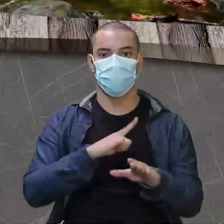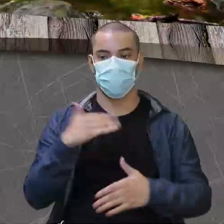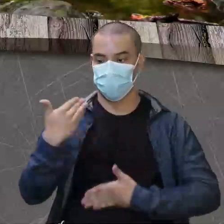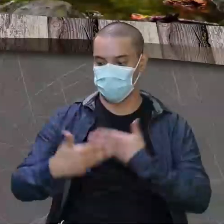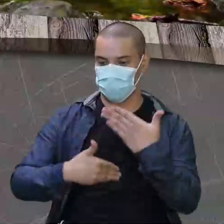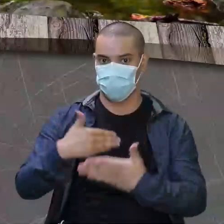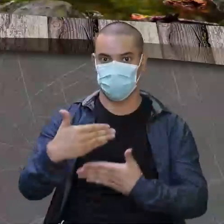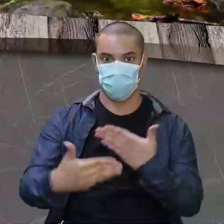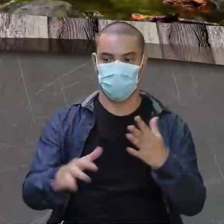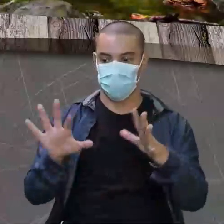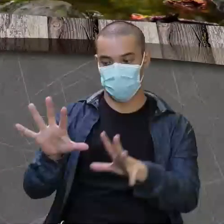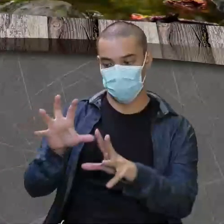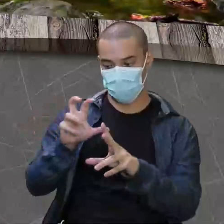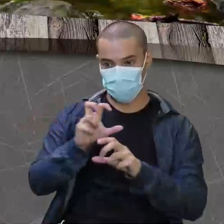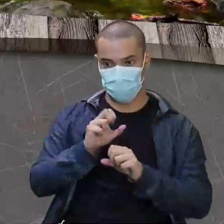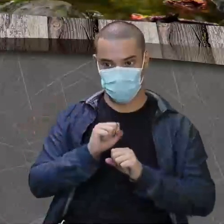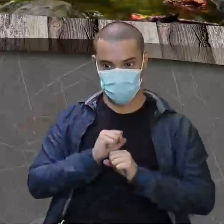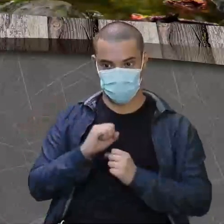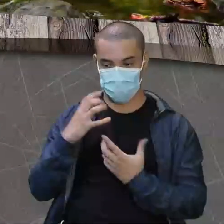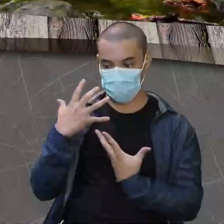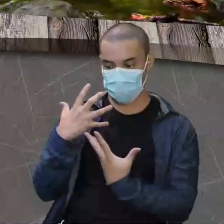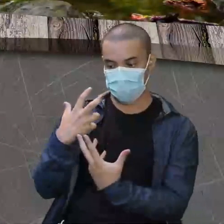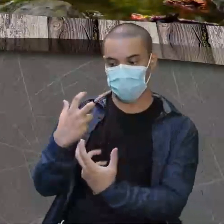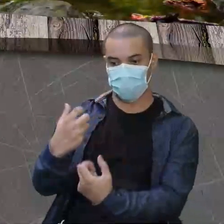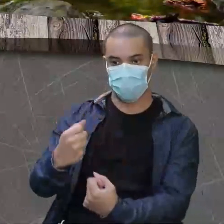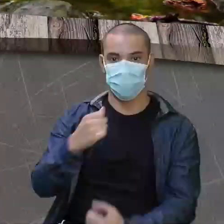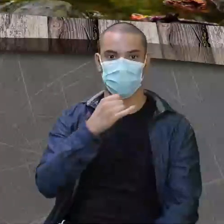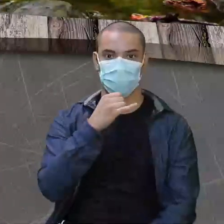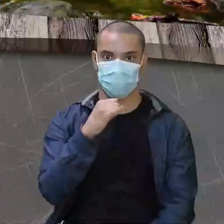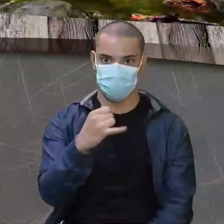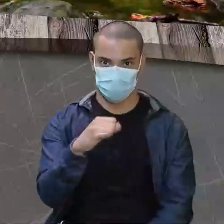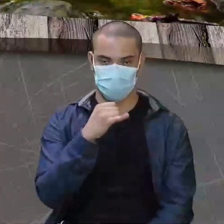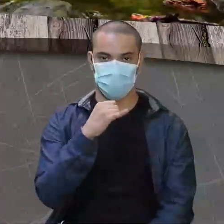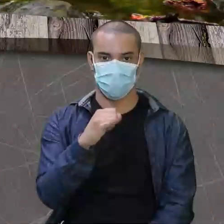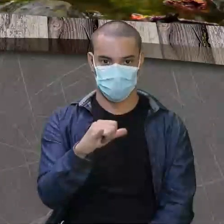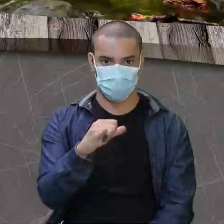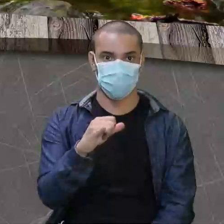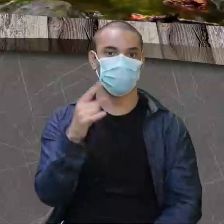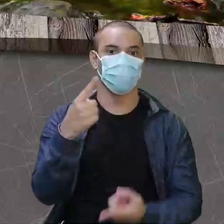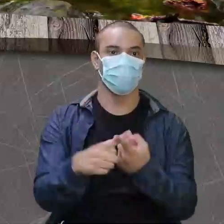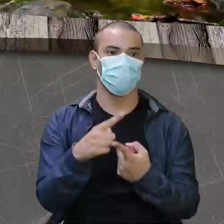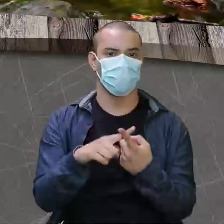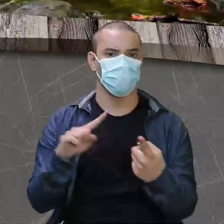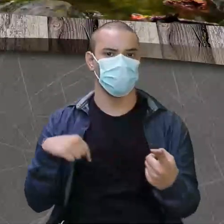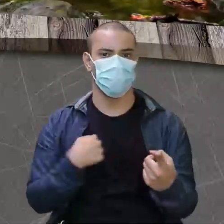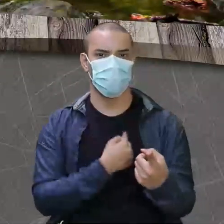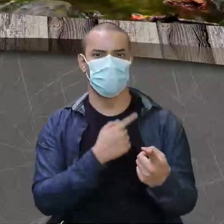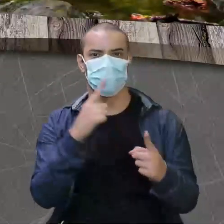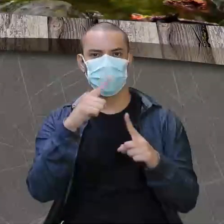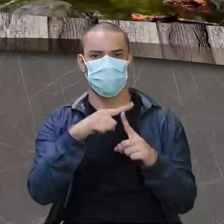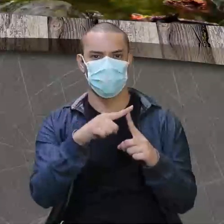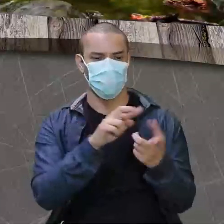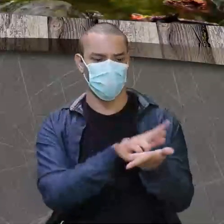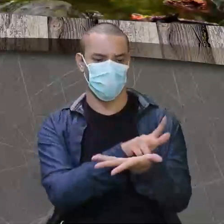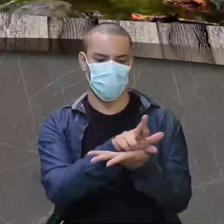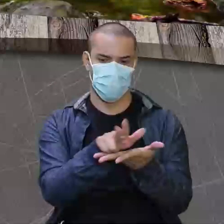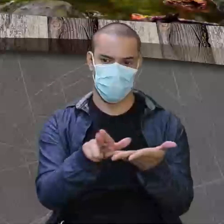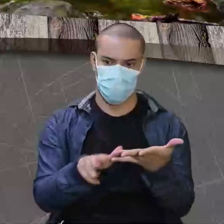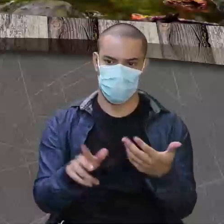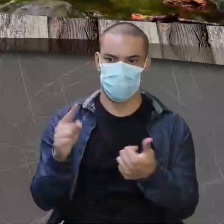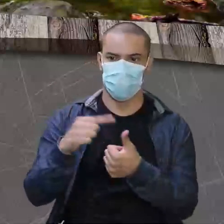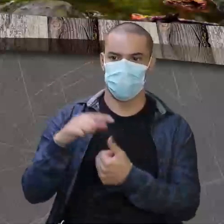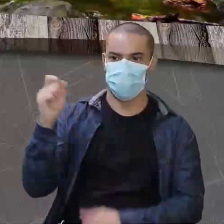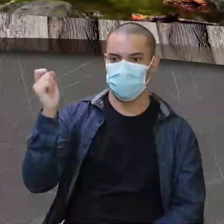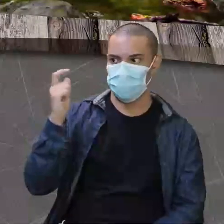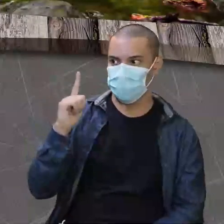de absorção de energia, porque a gente tem vários tipos de energia luminosa, energia